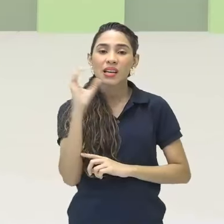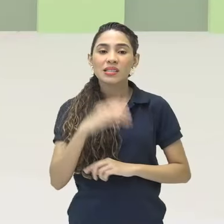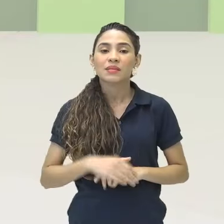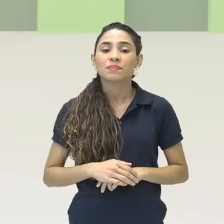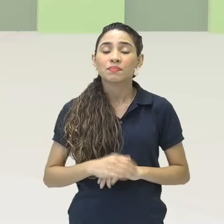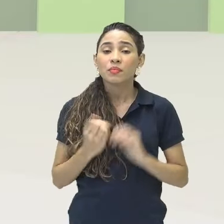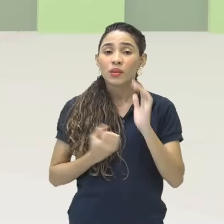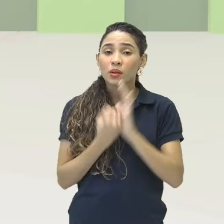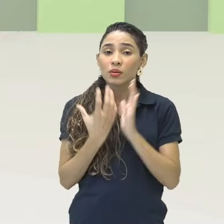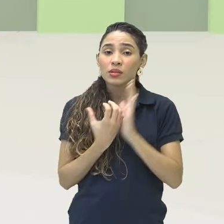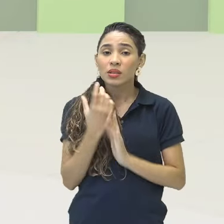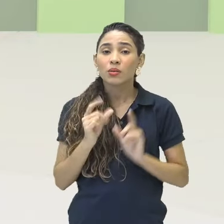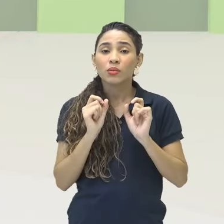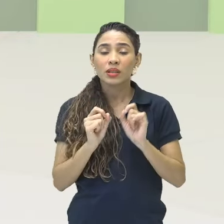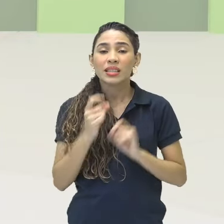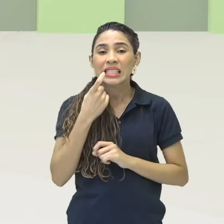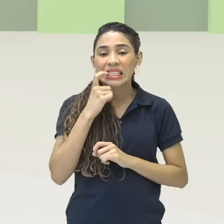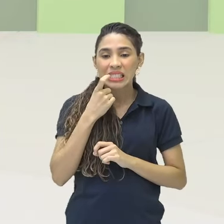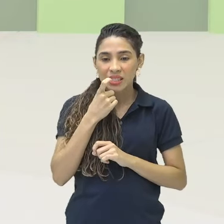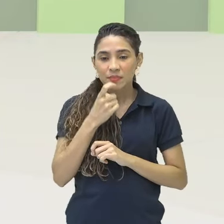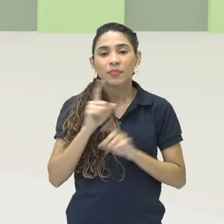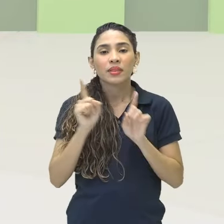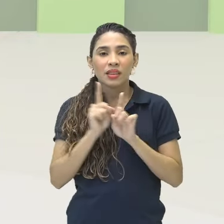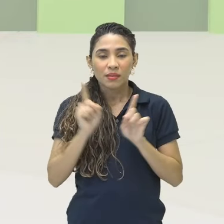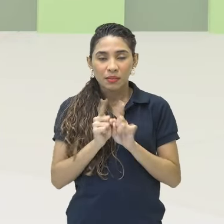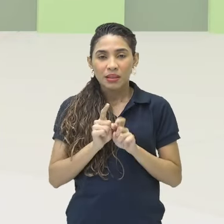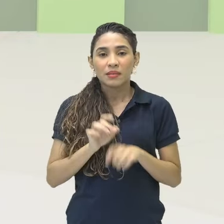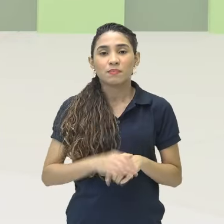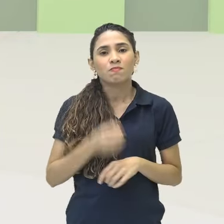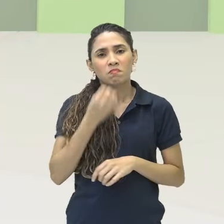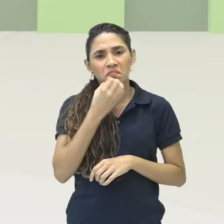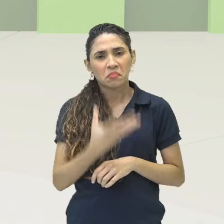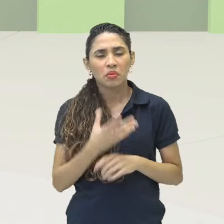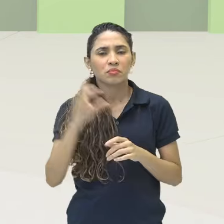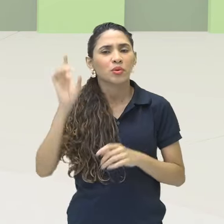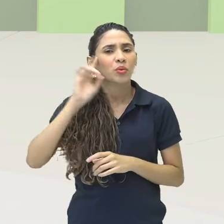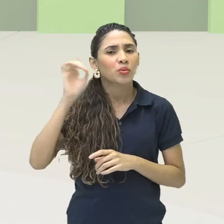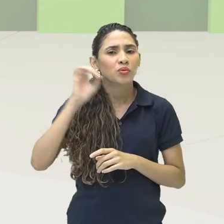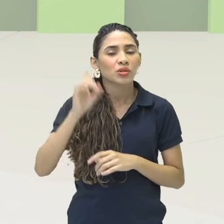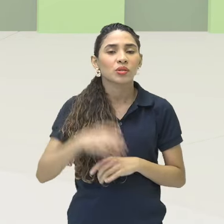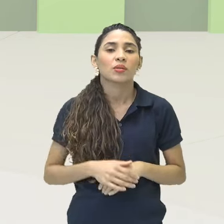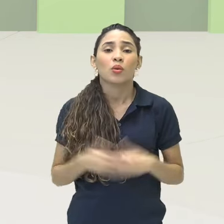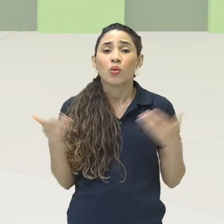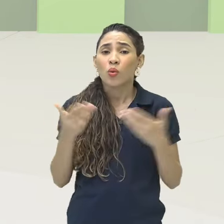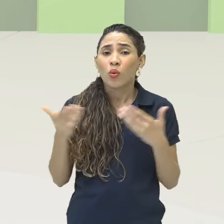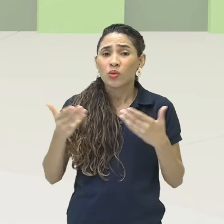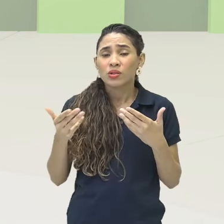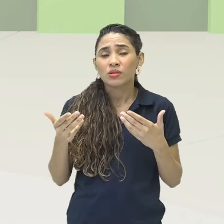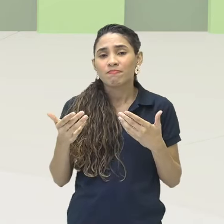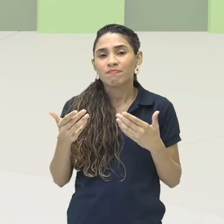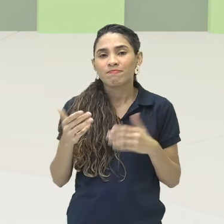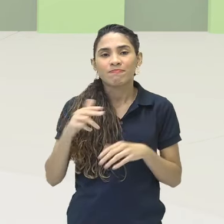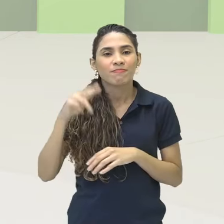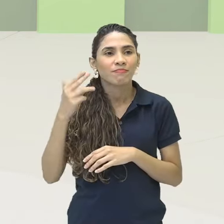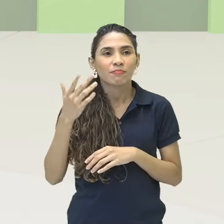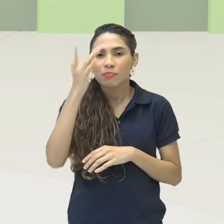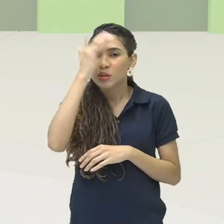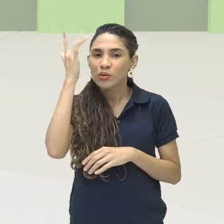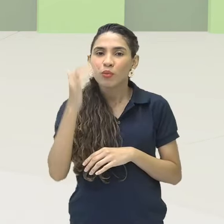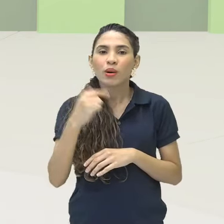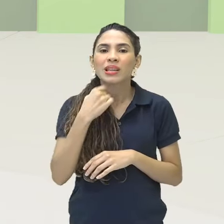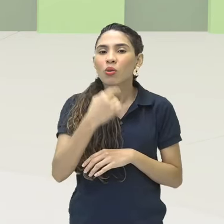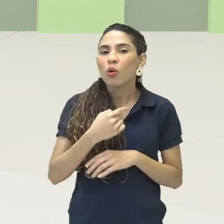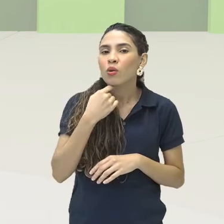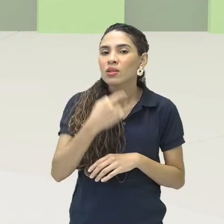a produção do plástico, muito, muito bom. Todo dia, hoje em dia, ninguém consegue viver sem ter